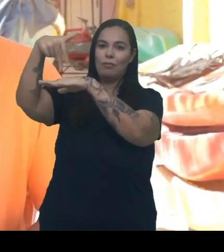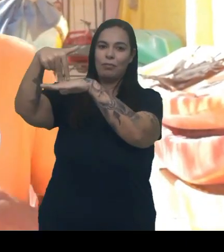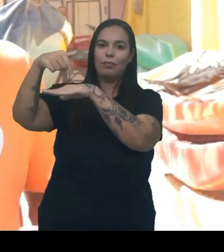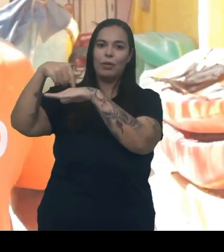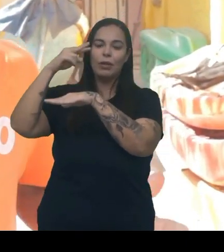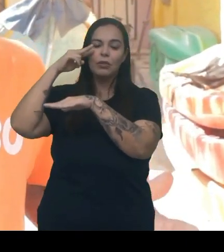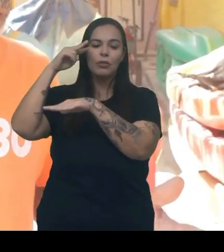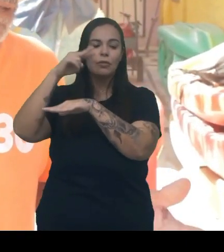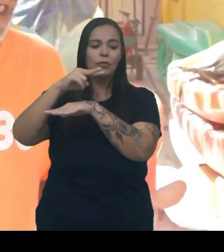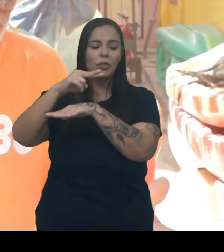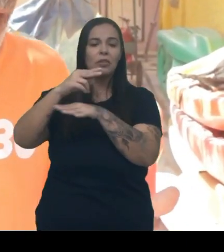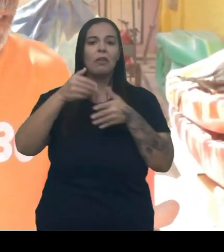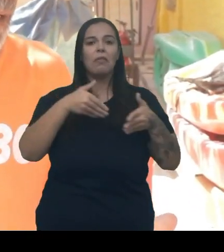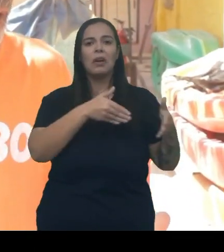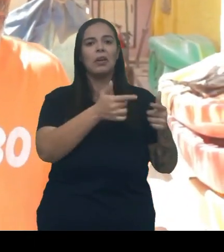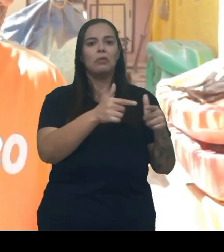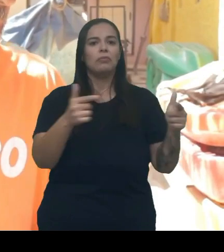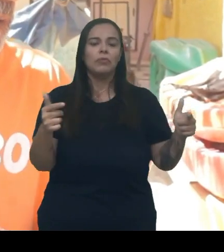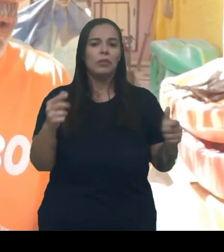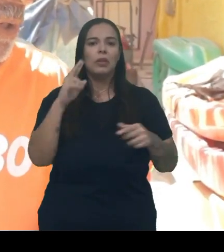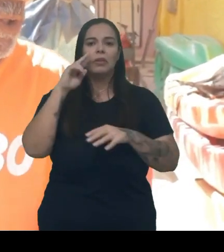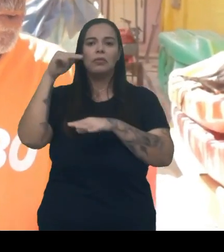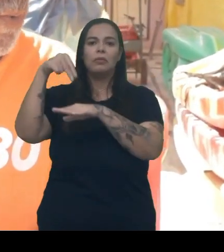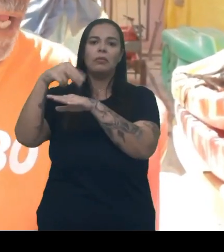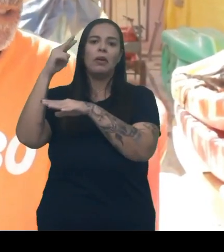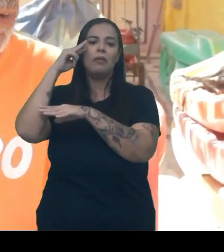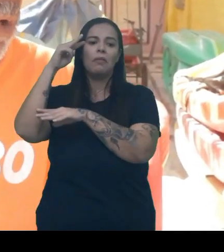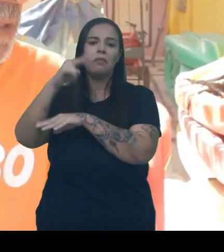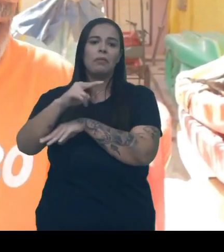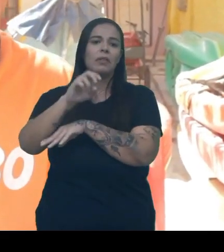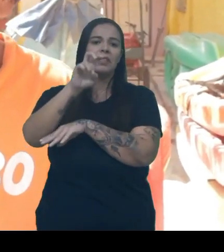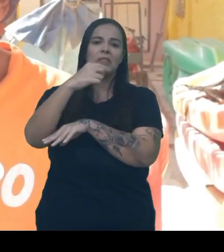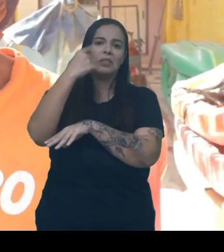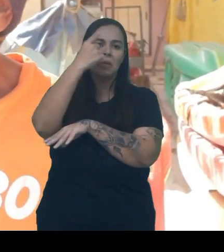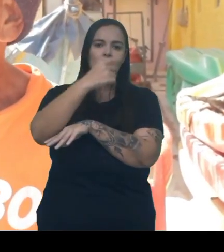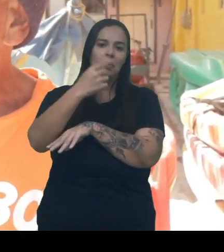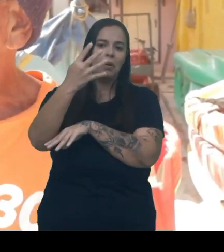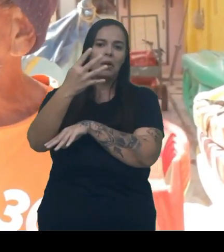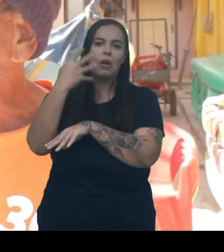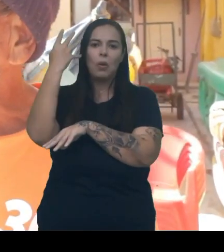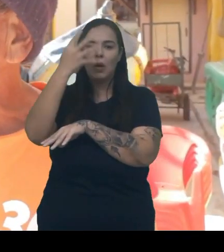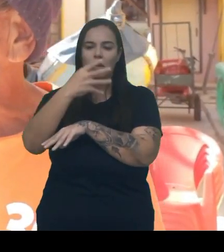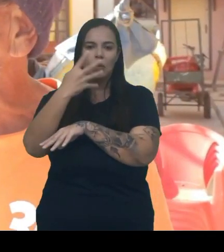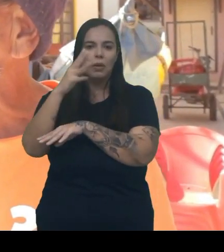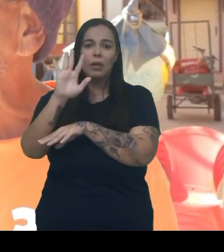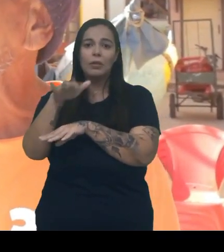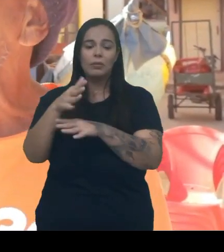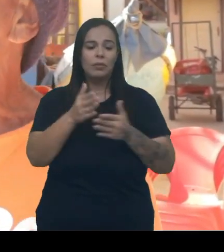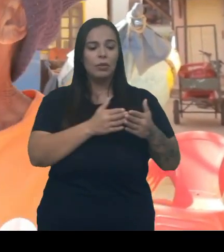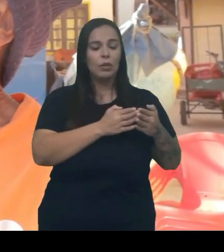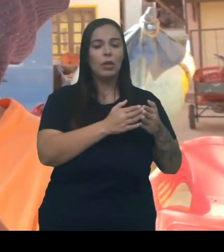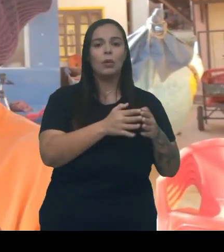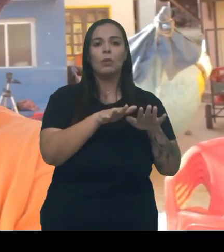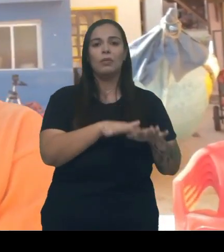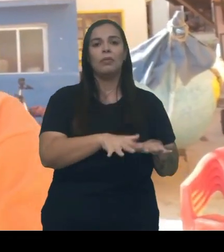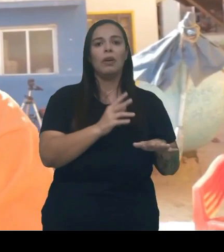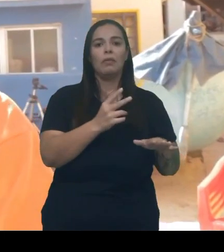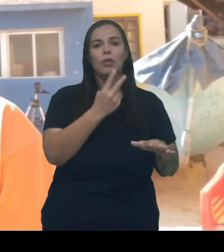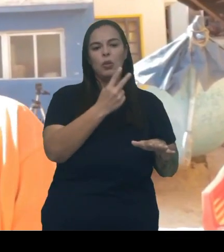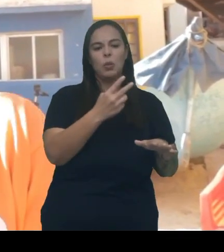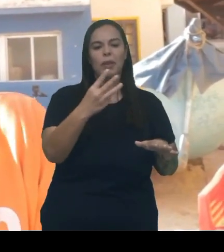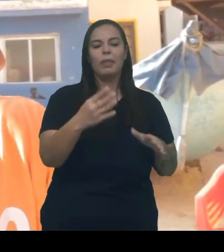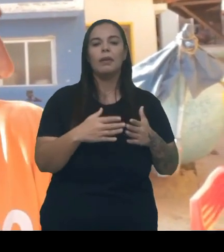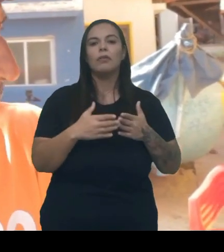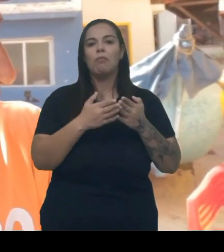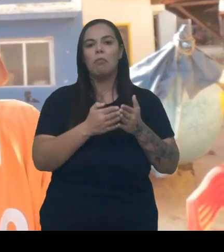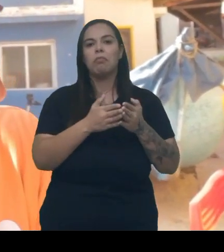bombeiros. Só que não tinha o canal, tinha pedra. Ficava ali 4, 5 homens sentados. Mas às vezes ficava ali 2 canoas ali, ficava 2 ou